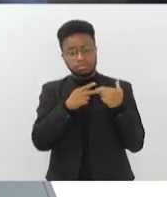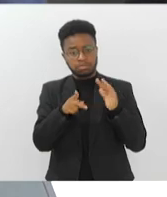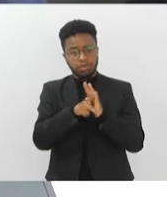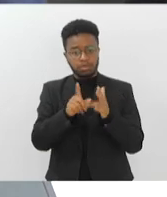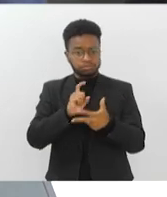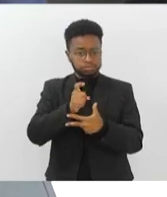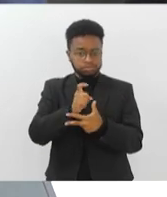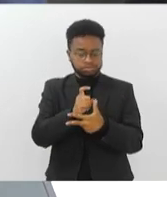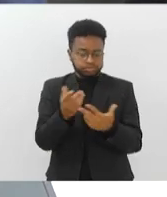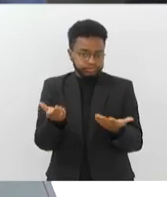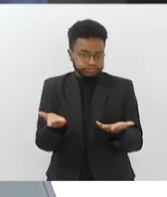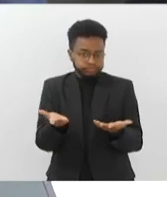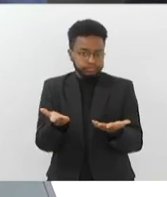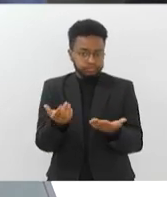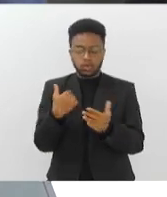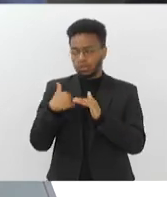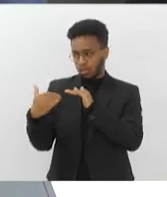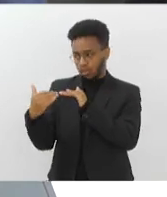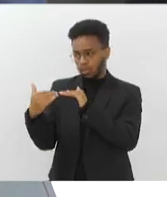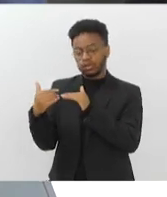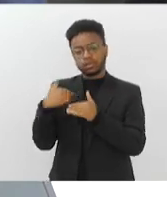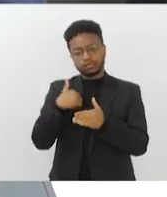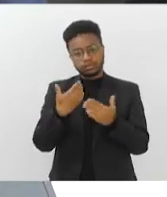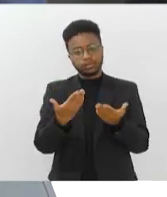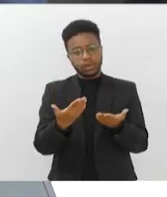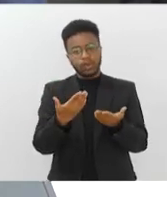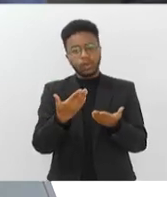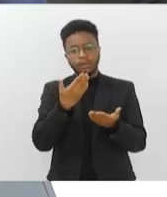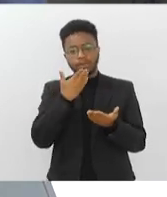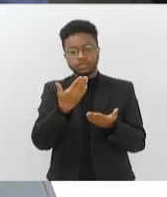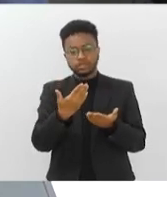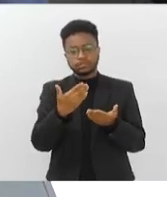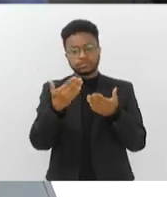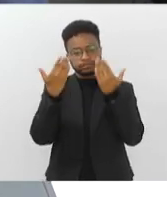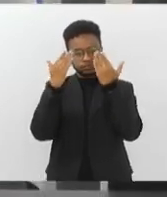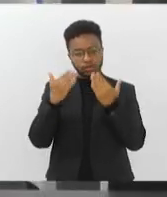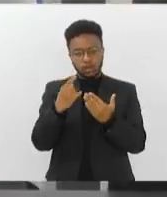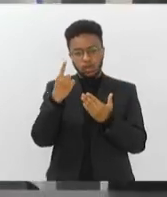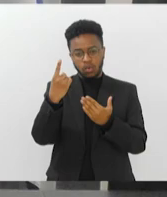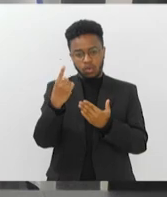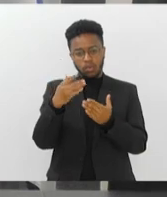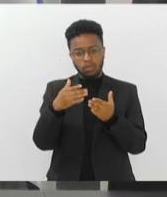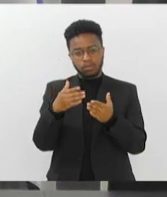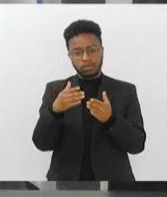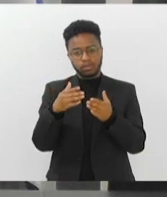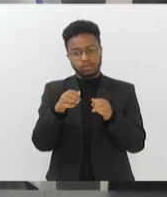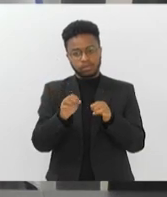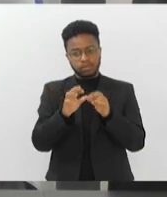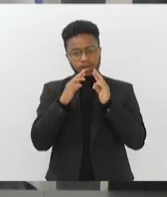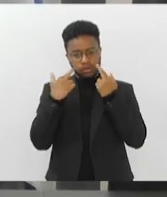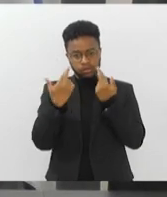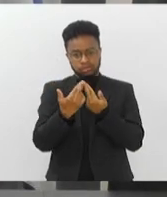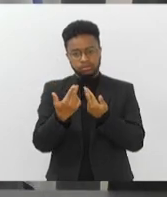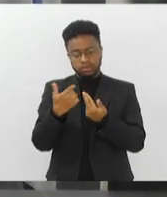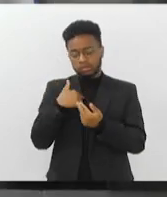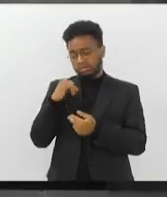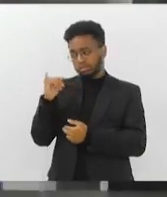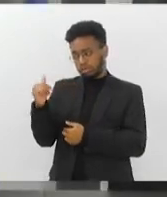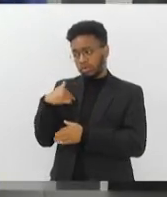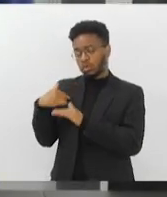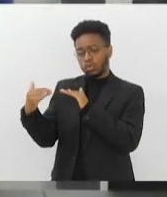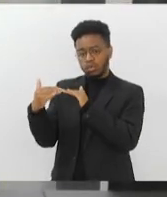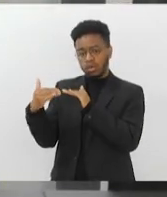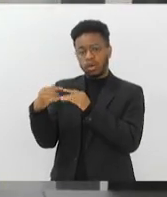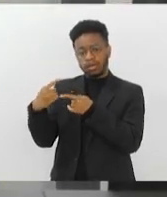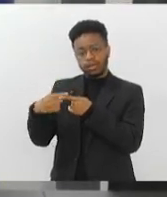já pode fazer. Concordo com você. Então, só queria pedir sua vista por uma sessão. Eu já antecipo aqui e concordo com a Vossa Excelência. Na verdade, está